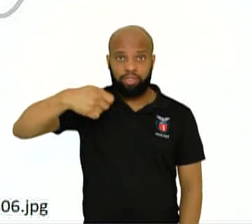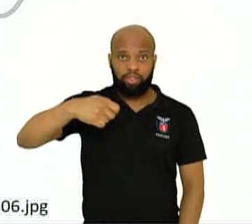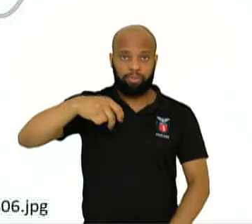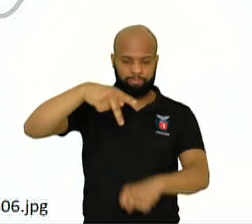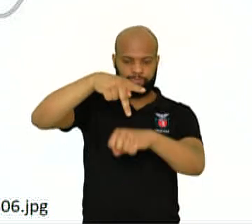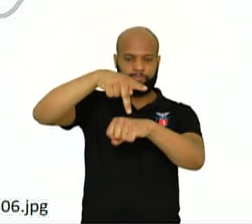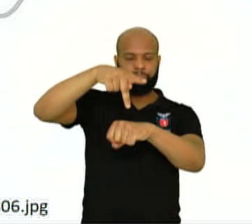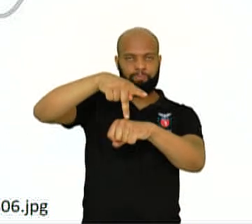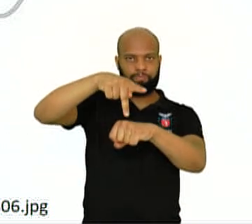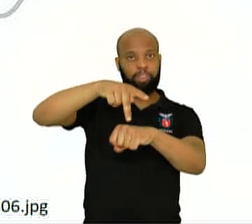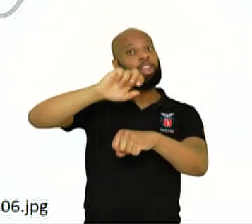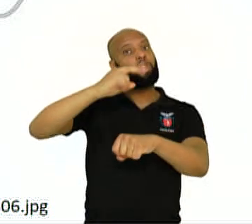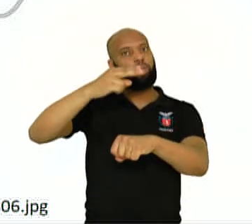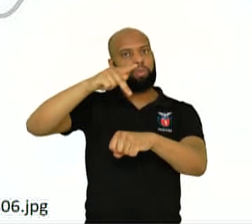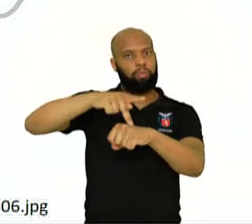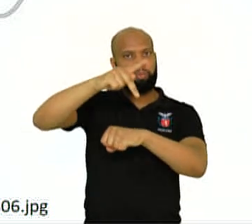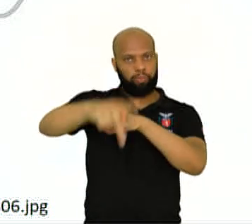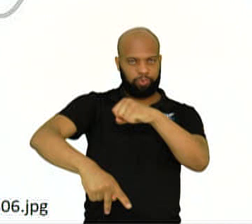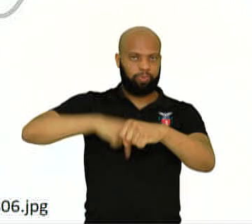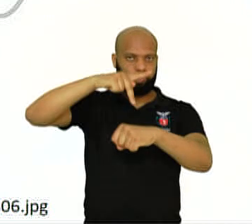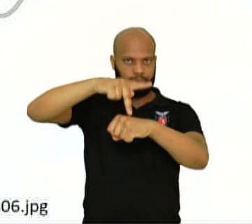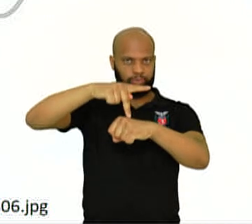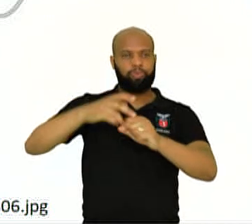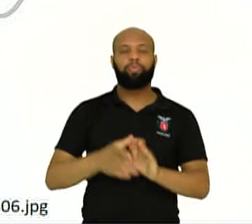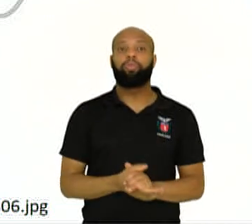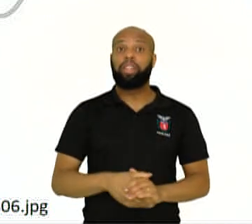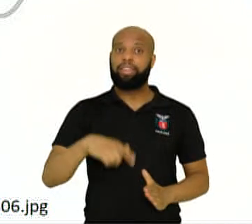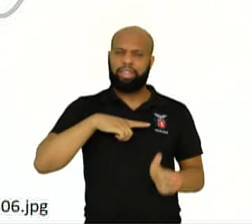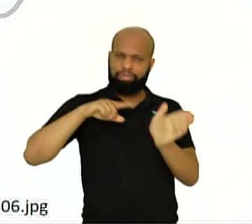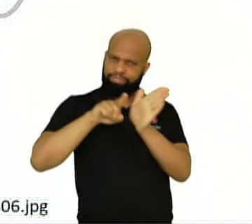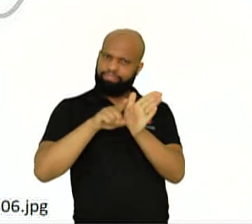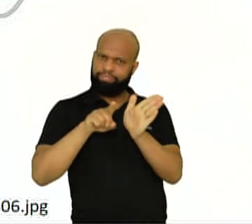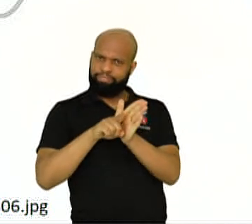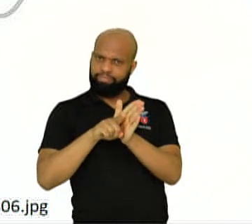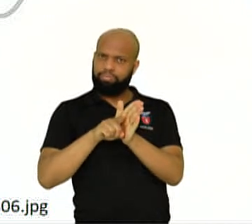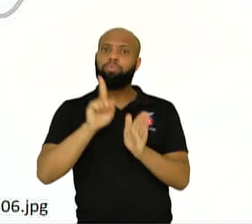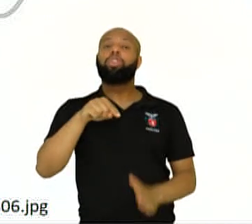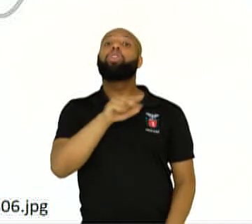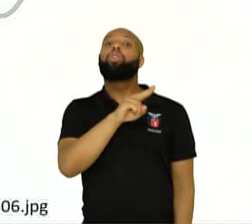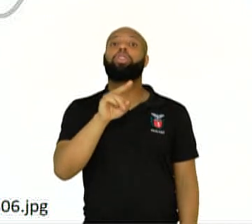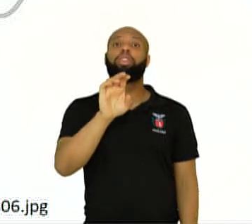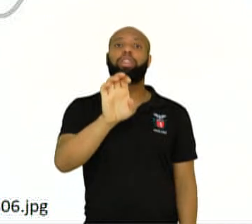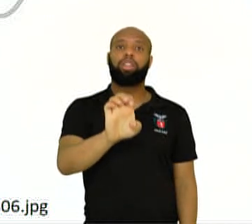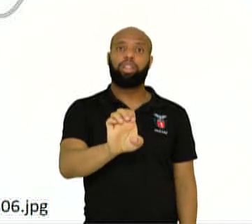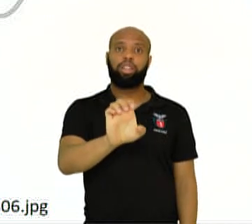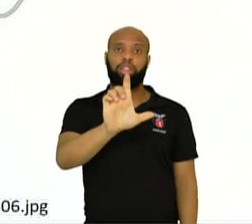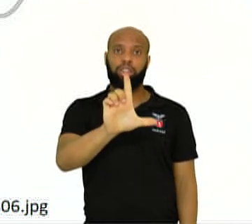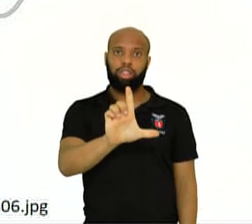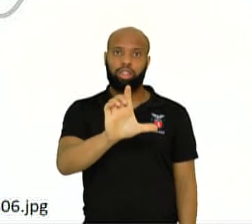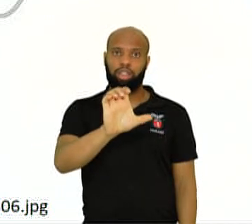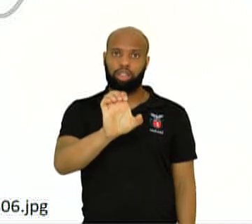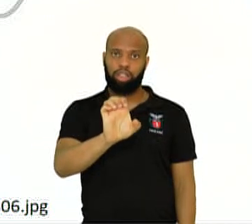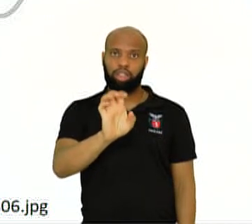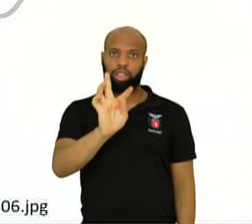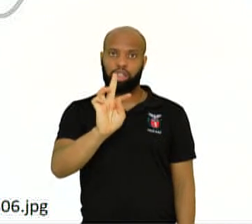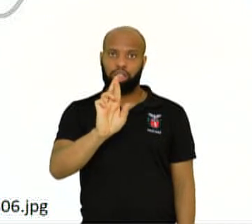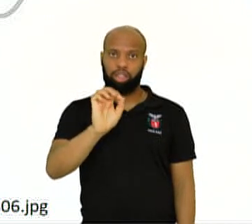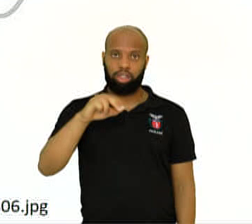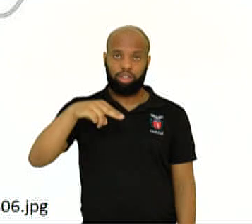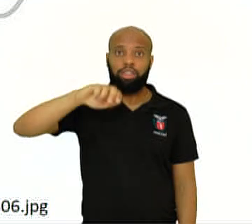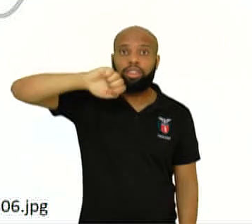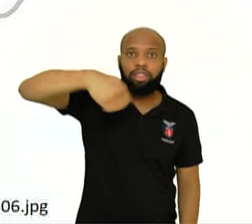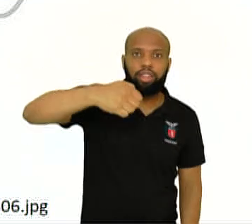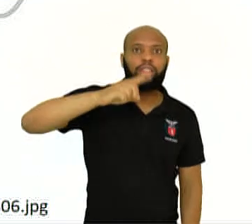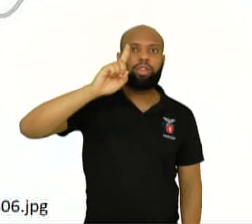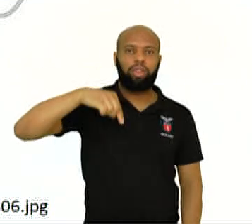que é negativa, que tem a carga negativa, nós chamamos de elétrons. E aquela parte que é neutra,